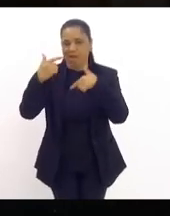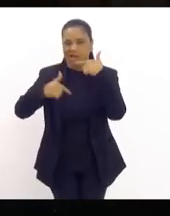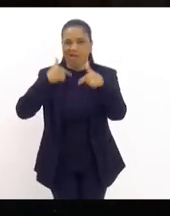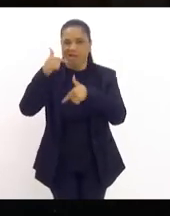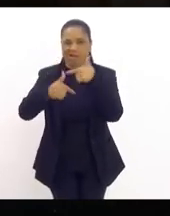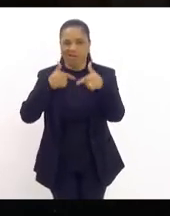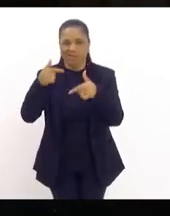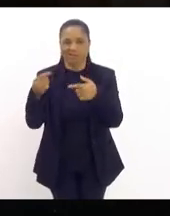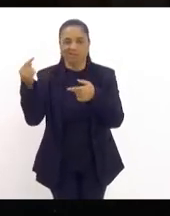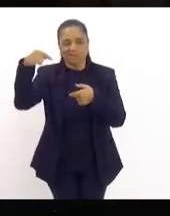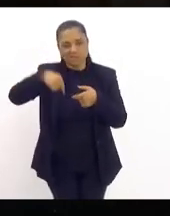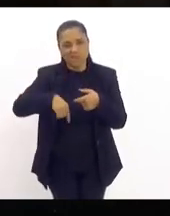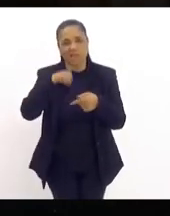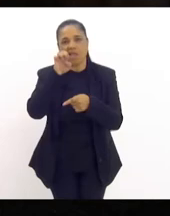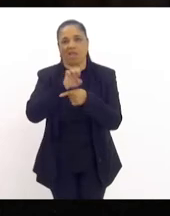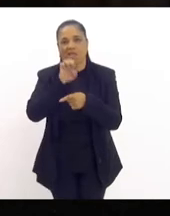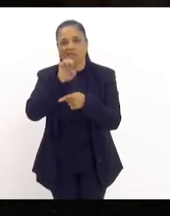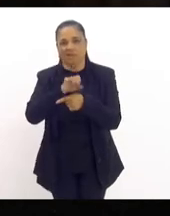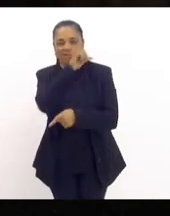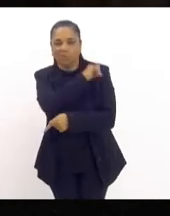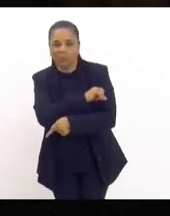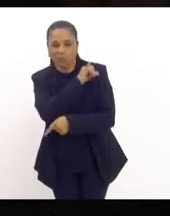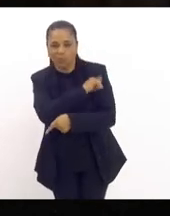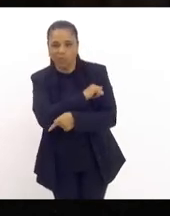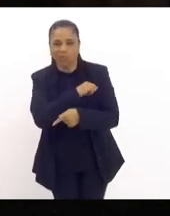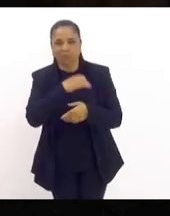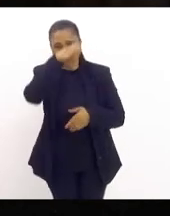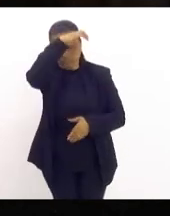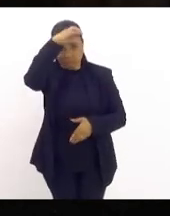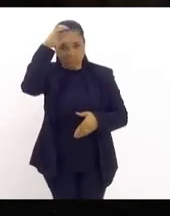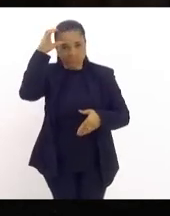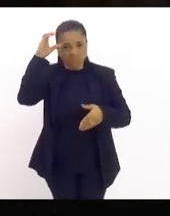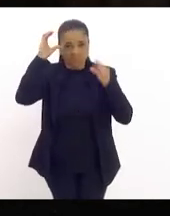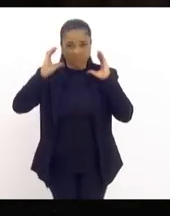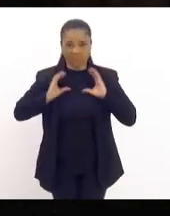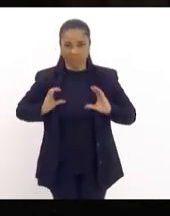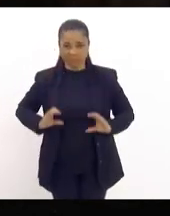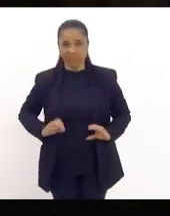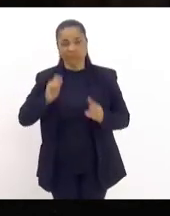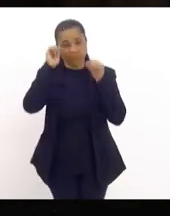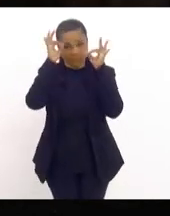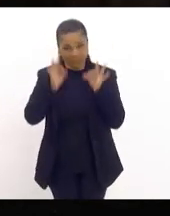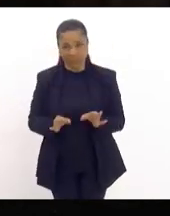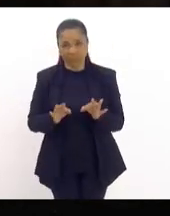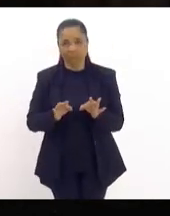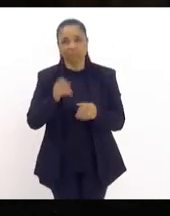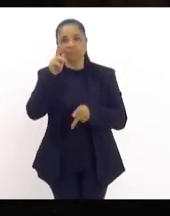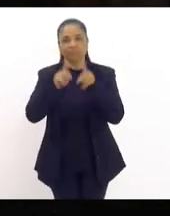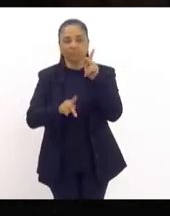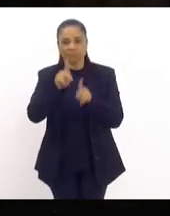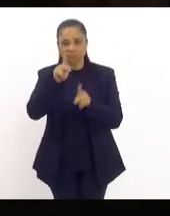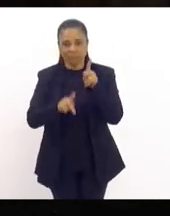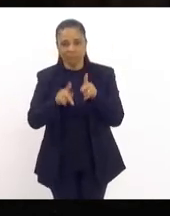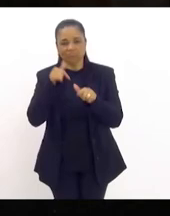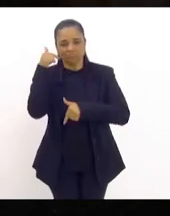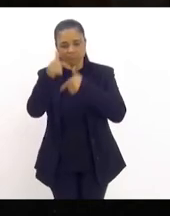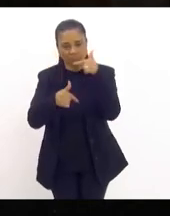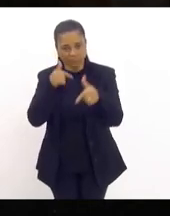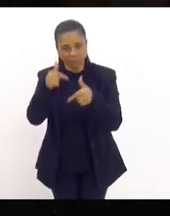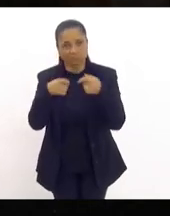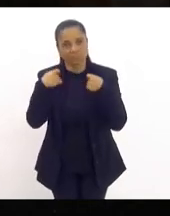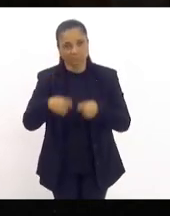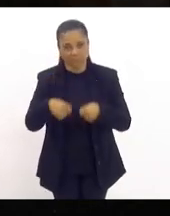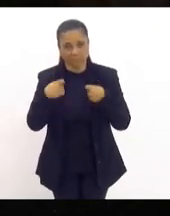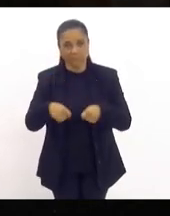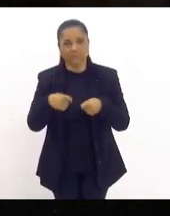Rio de Janeiro, para garantir a cidadania do nosso povo sofrido daqui, nós temos que fazer. Nós vimos o